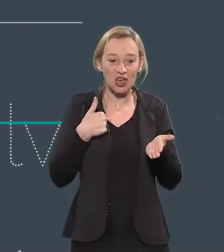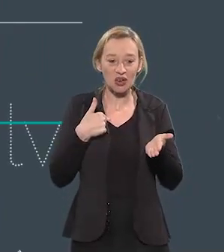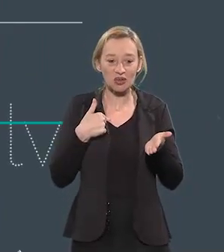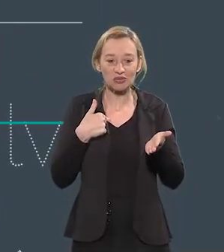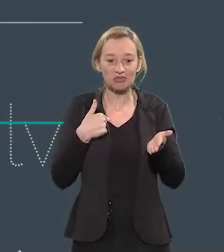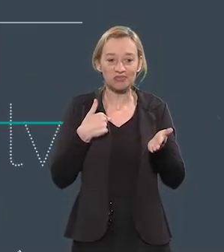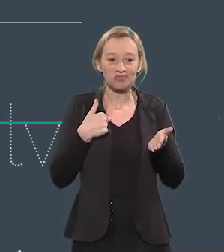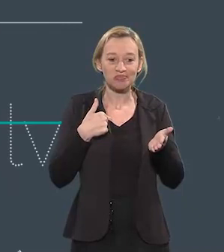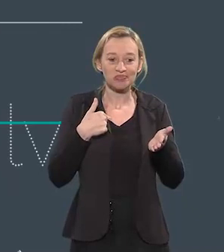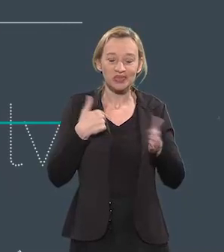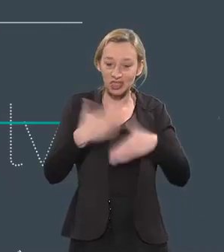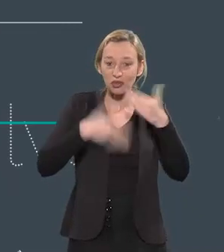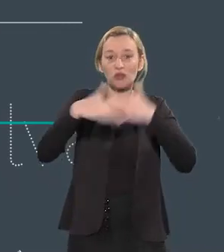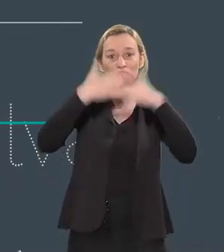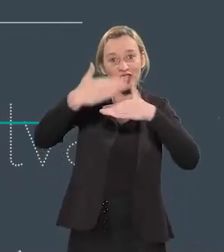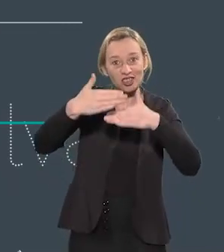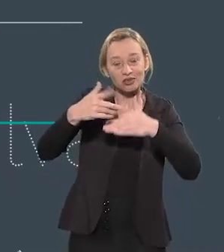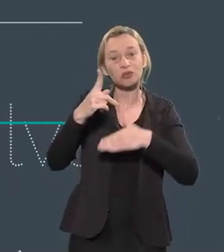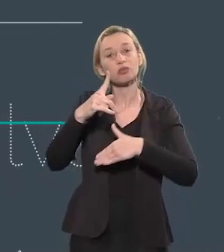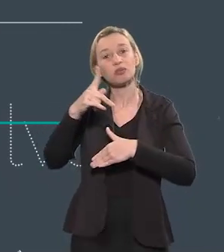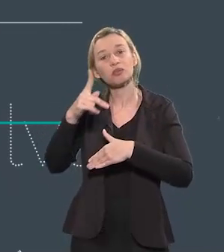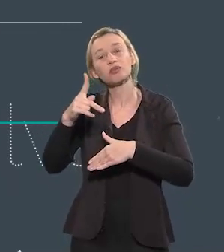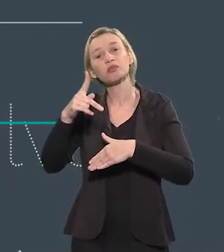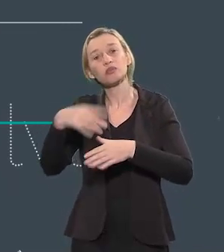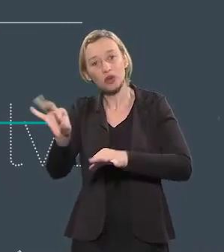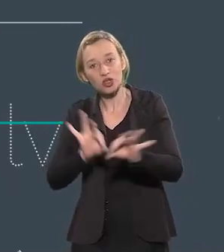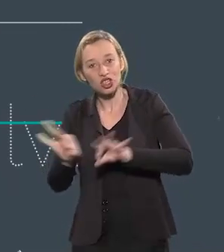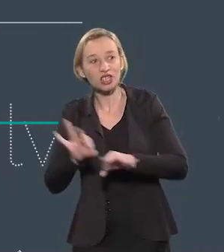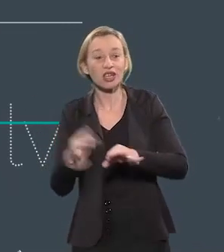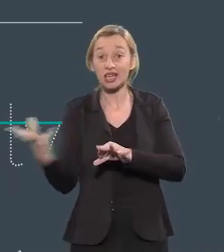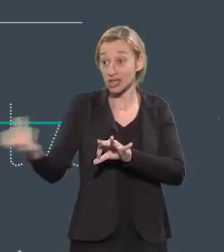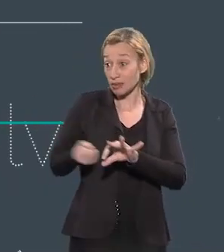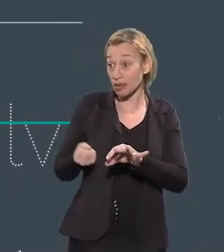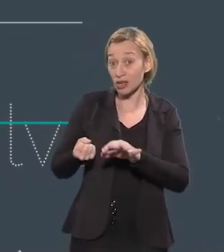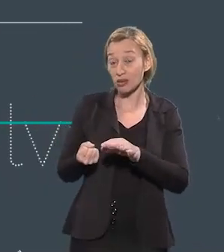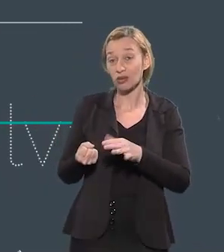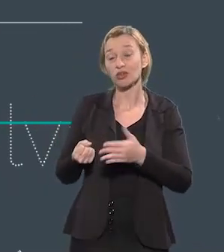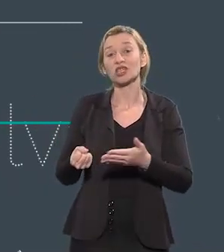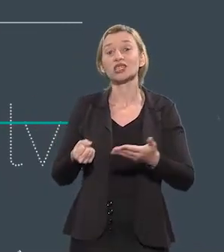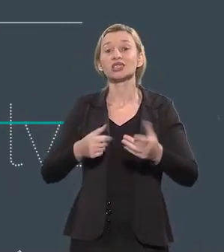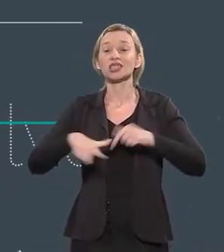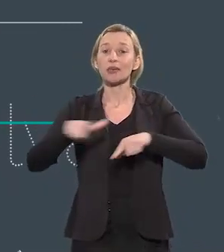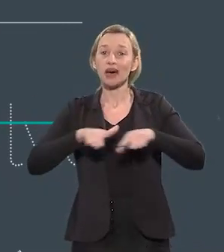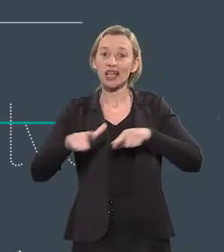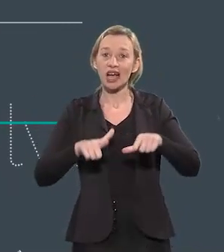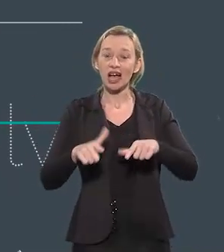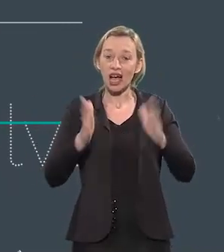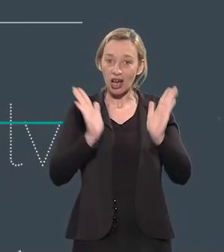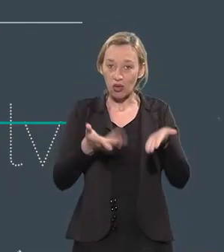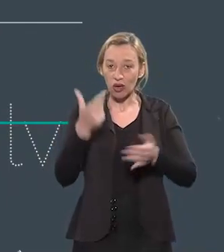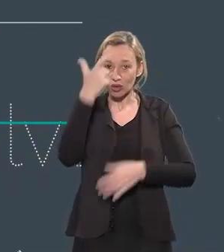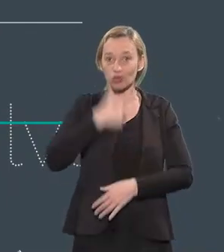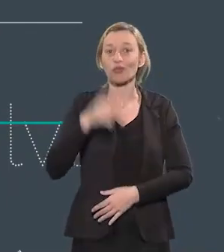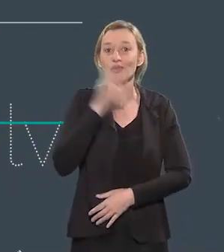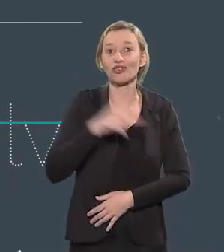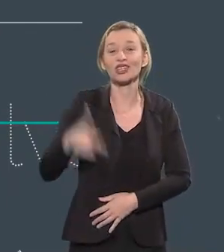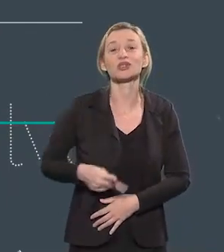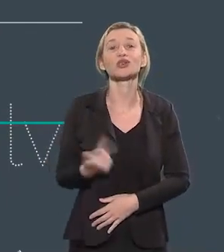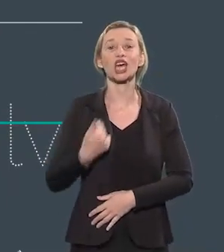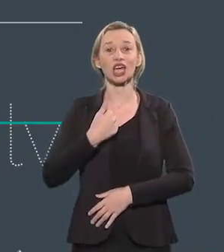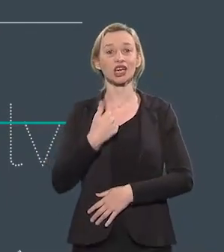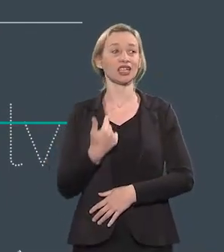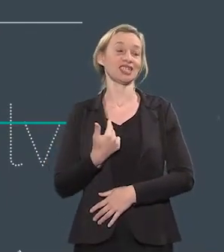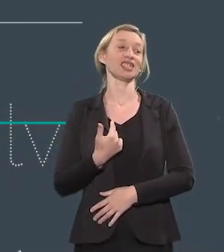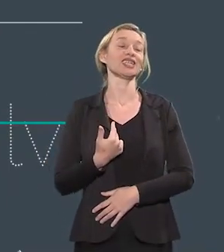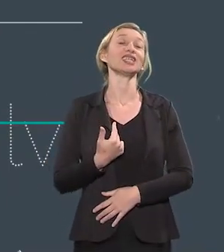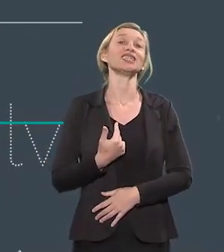eu me destaquei no projeto, onde eu recebi o convite de trabalhar como professora. Desde então, eu